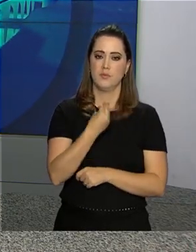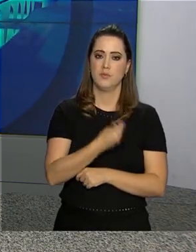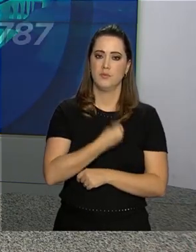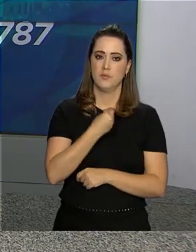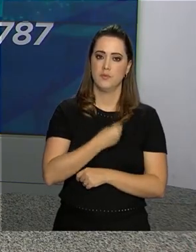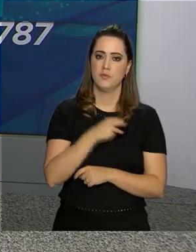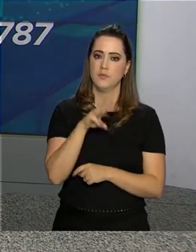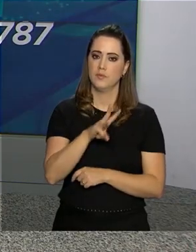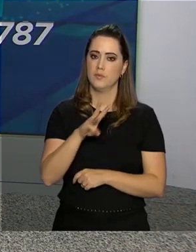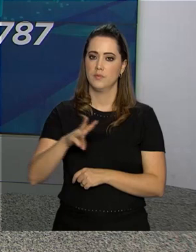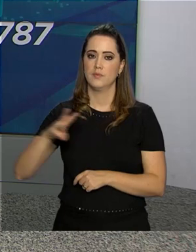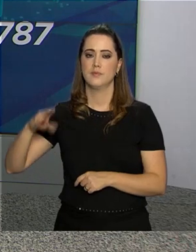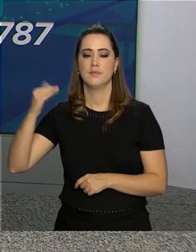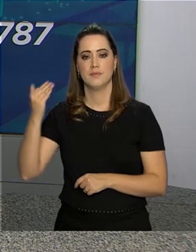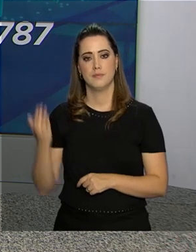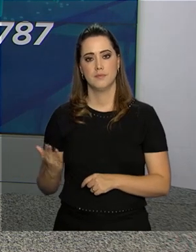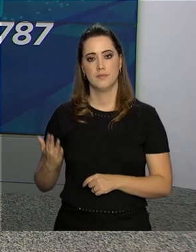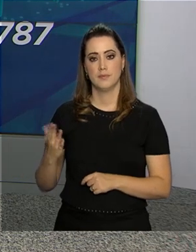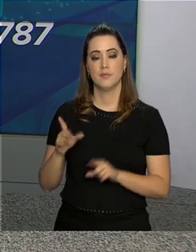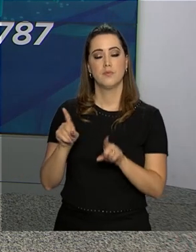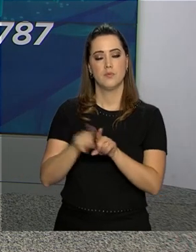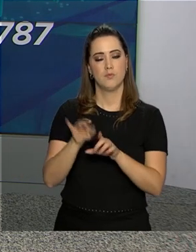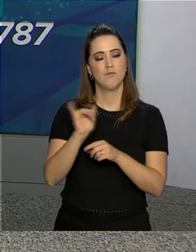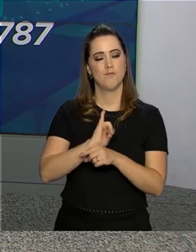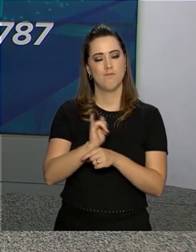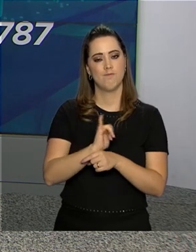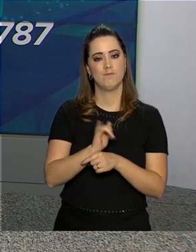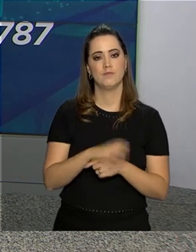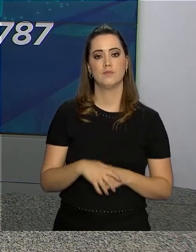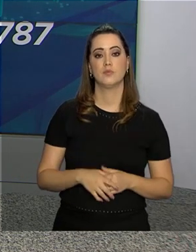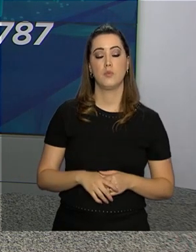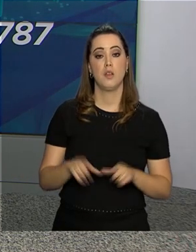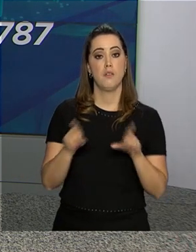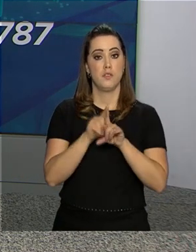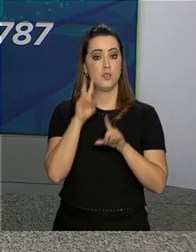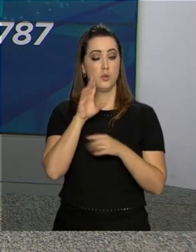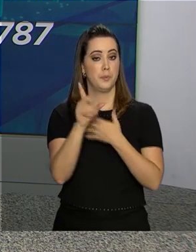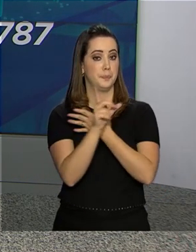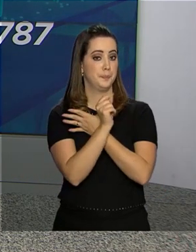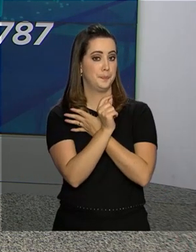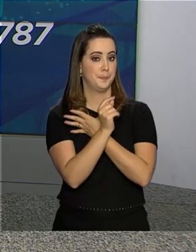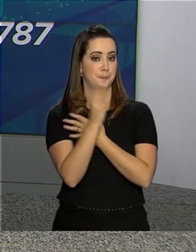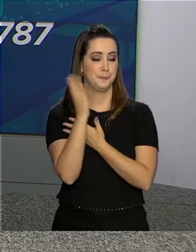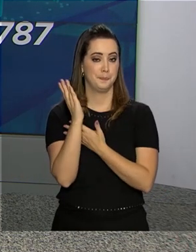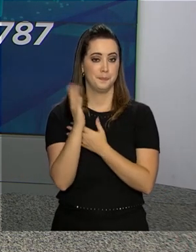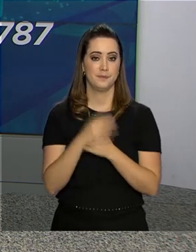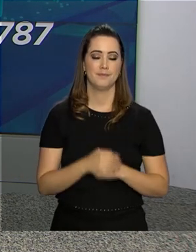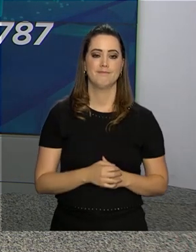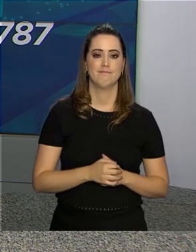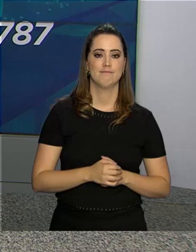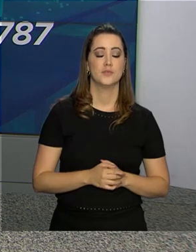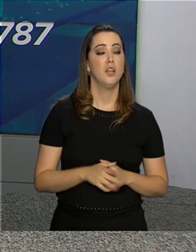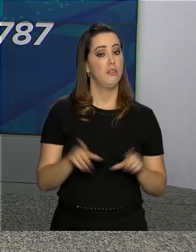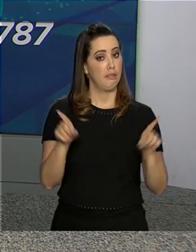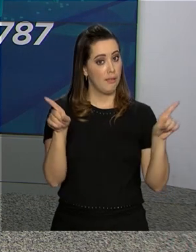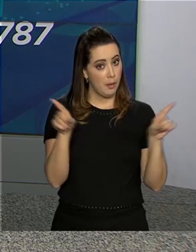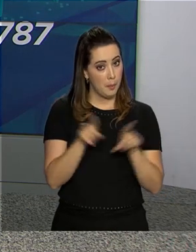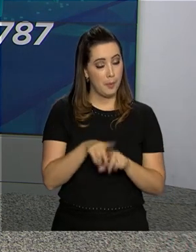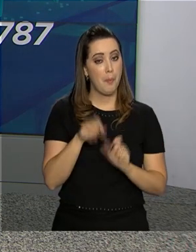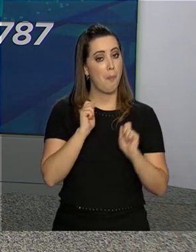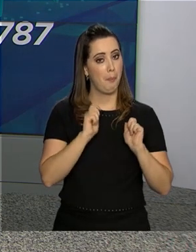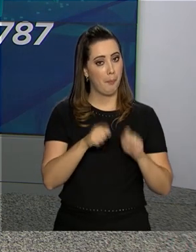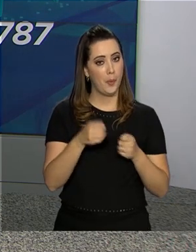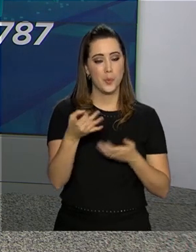você acompanhar ao vivo pelo site da NBR e pelo canal no YouTube. Acesse também o nosso perfil no Twitter. Você pode ainda mandar